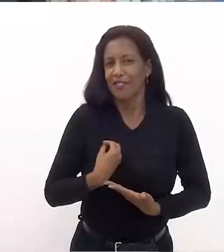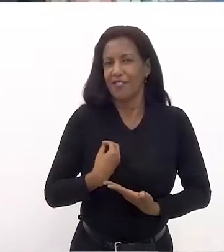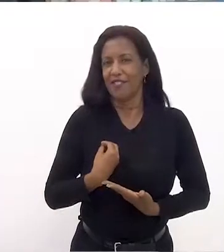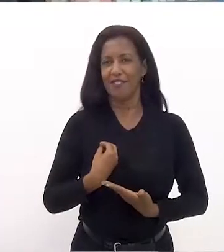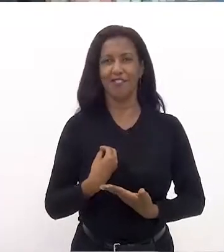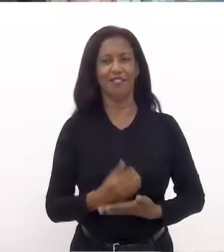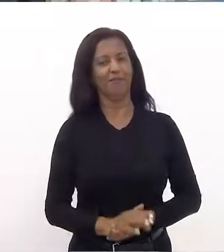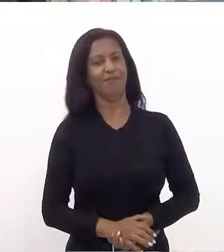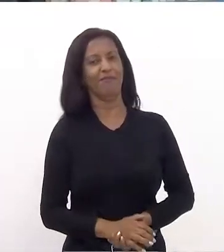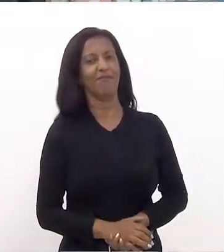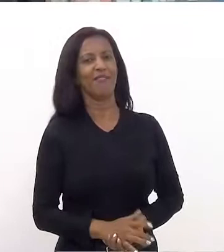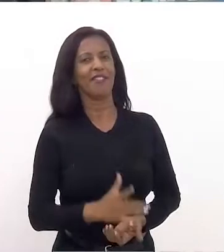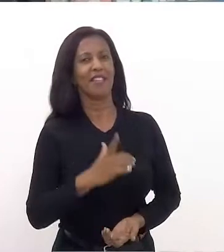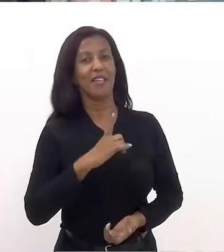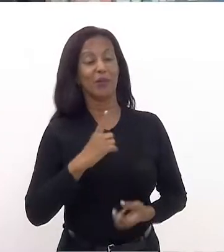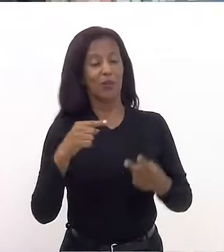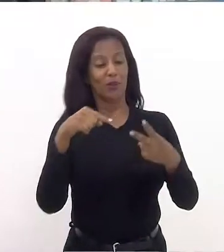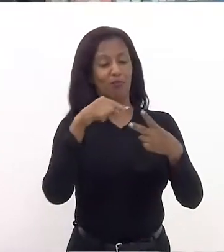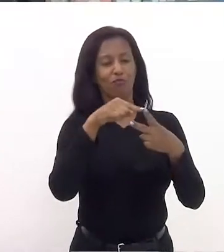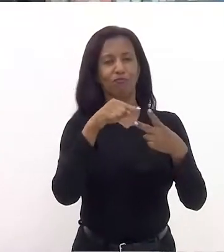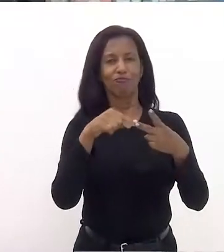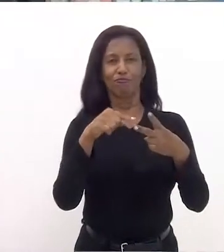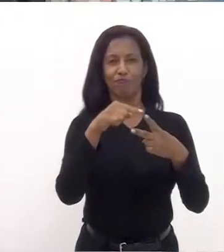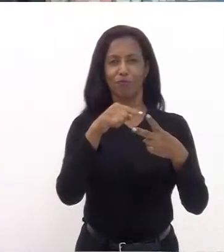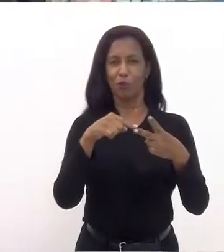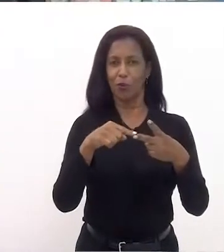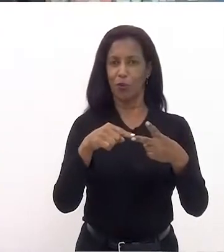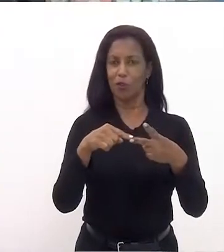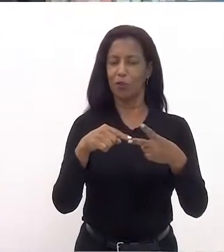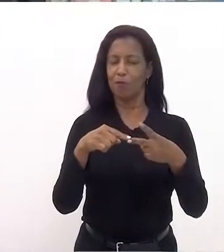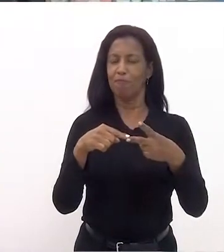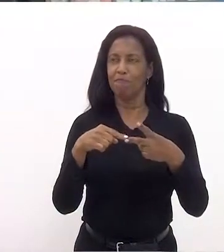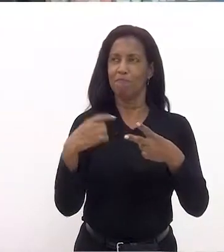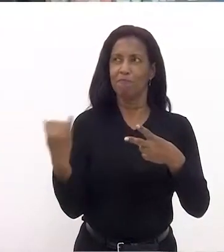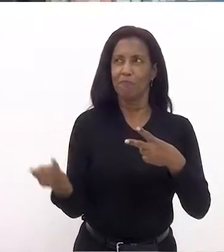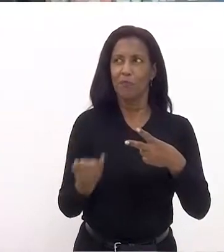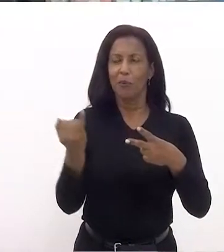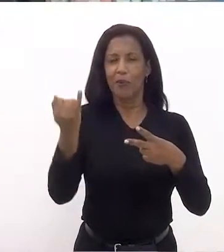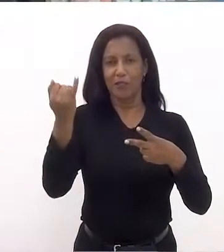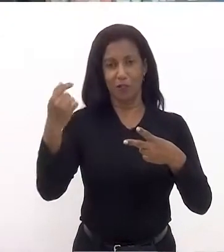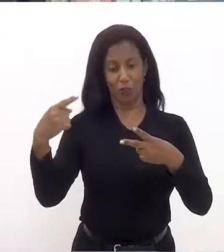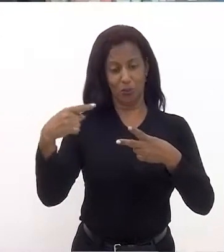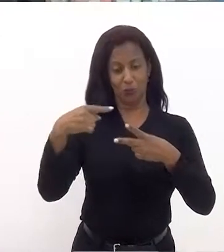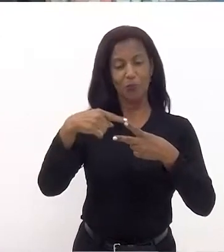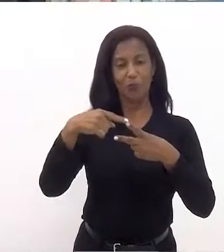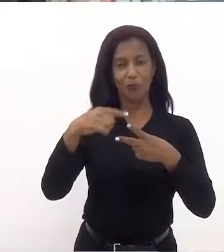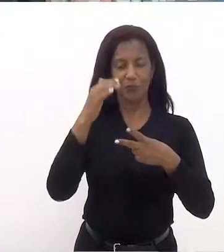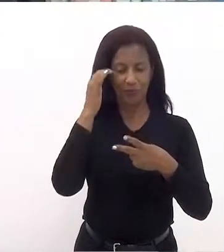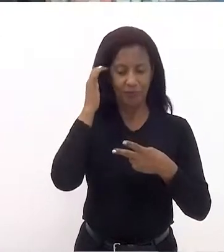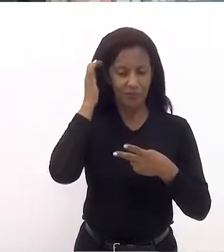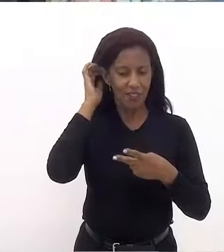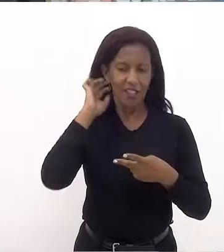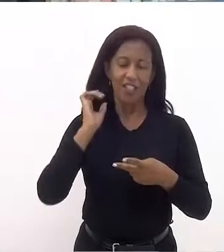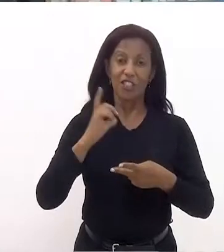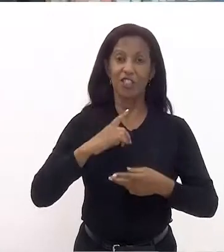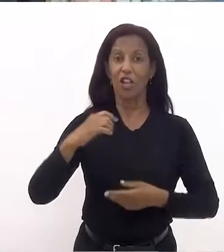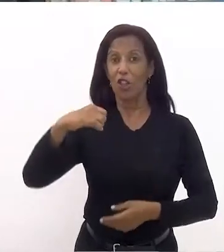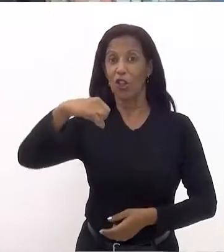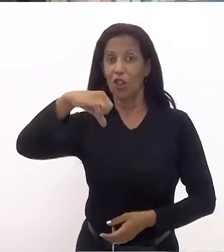tenho 2 momentos que marcaram. Eu tinha 9